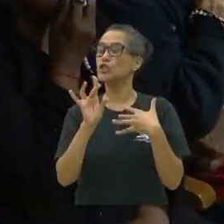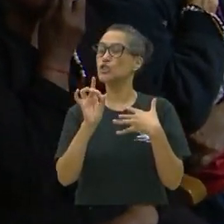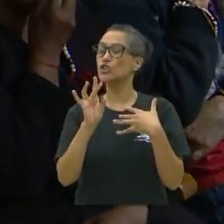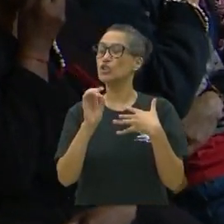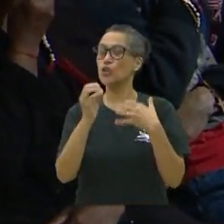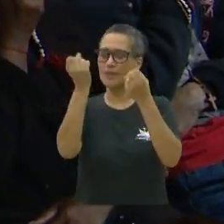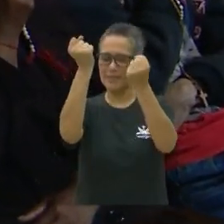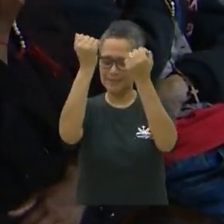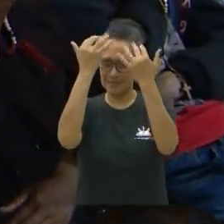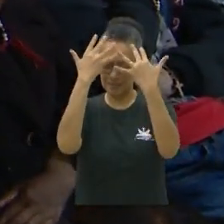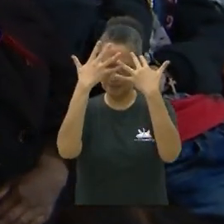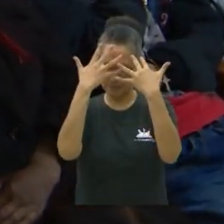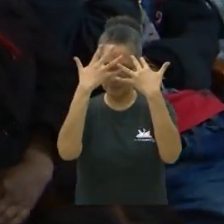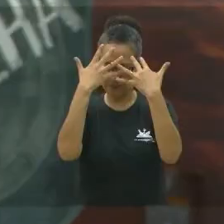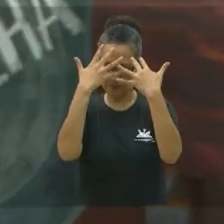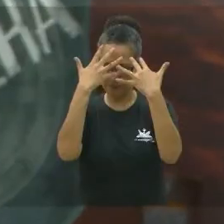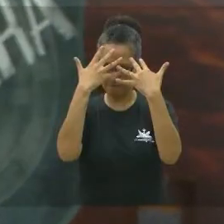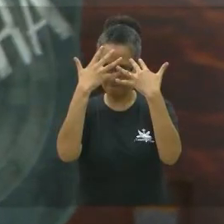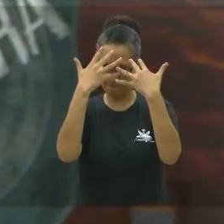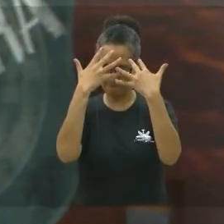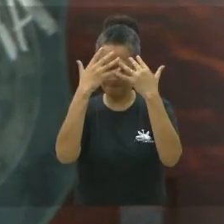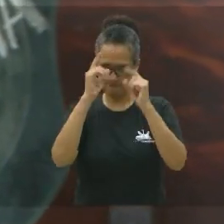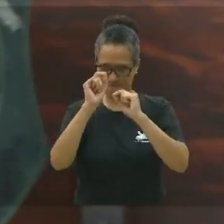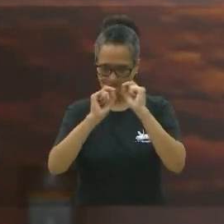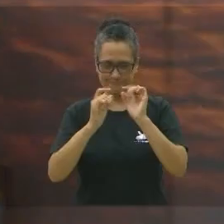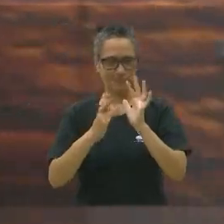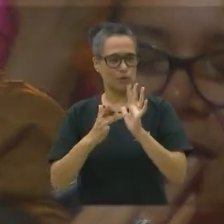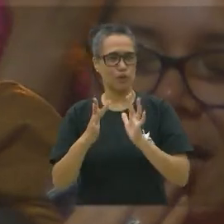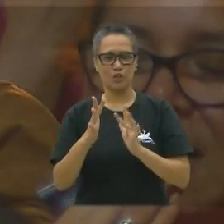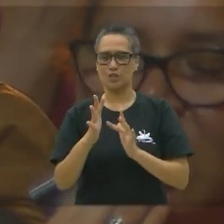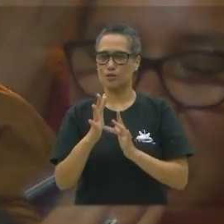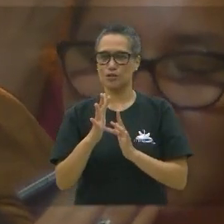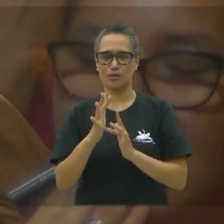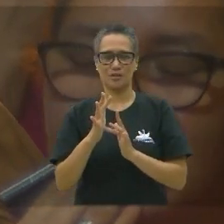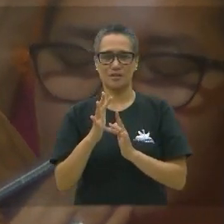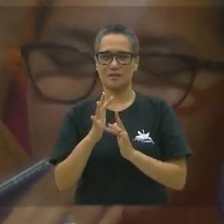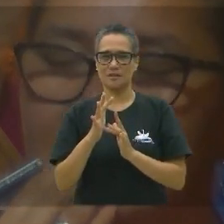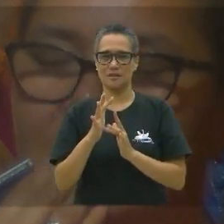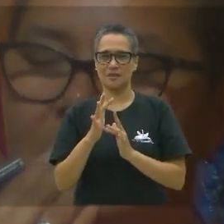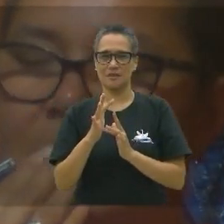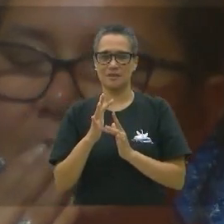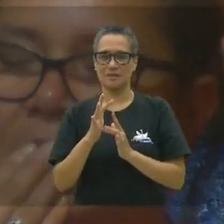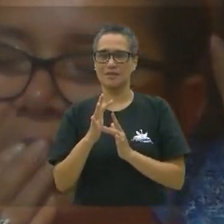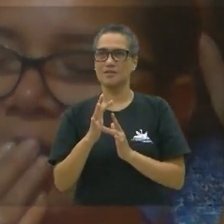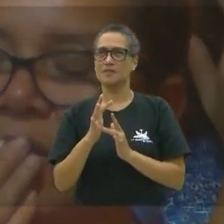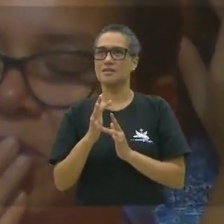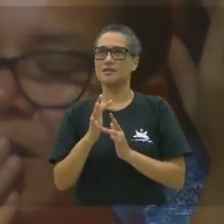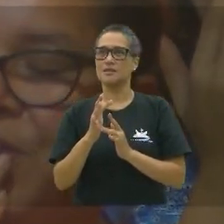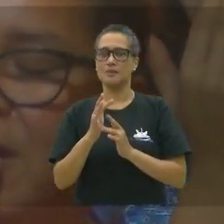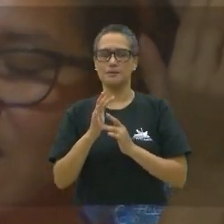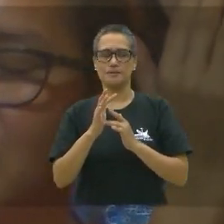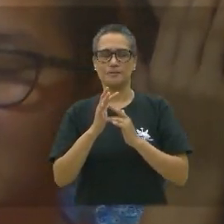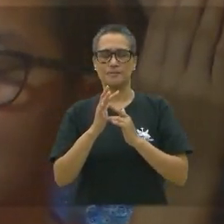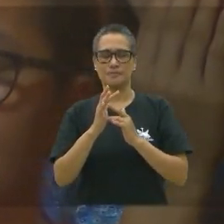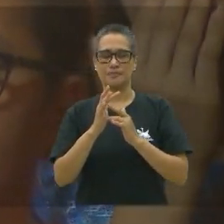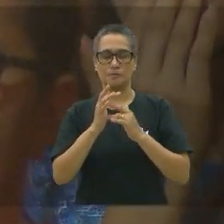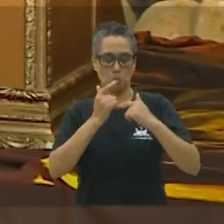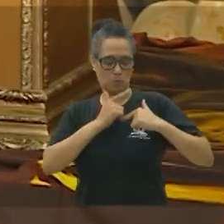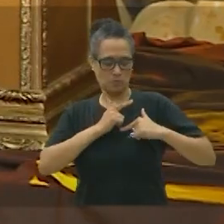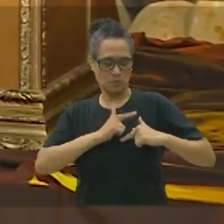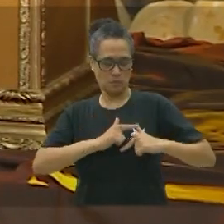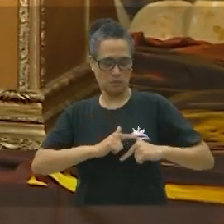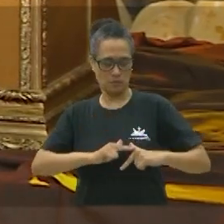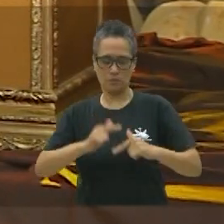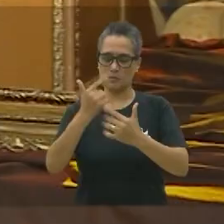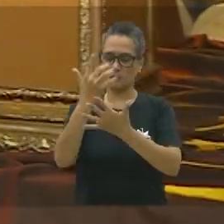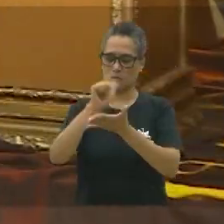as bênçãos. Somente as bênçãos. Jesus. Jesus. Purifica os meus lábios. Purifica os meus lábios. Para